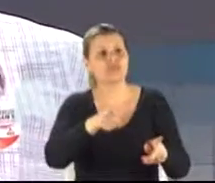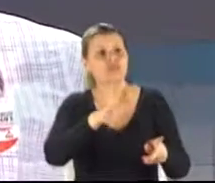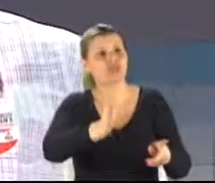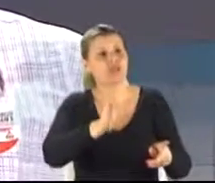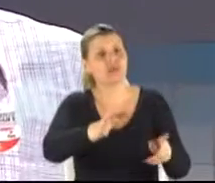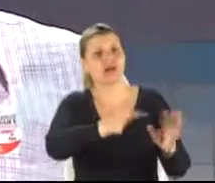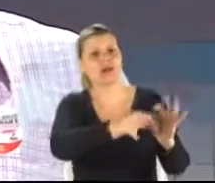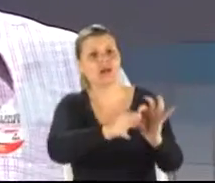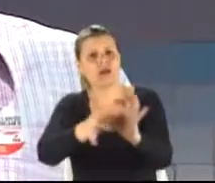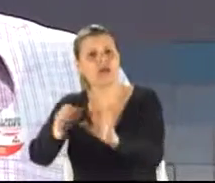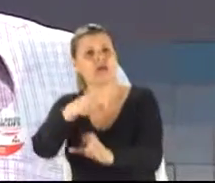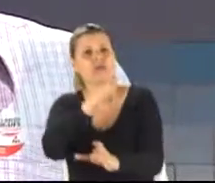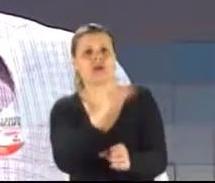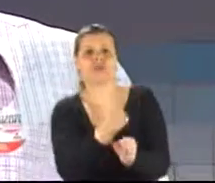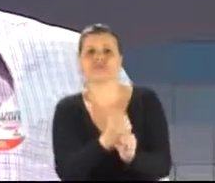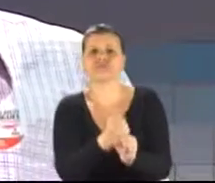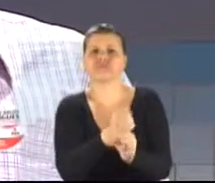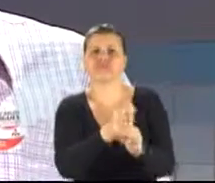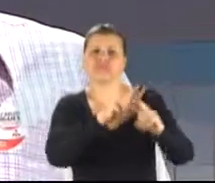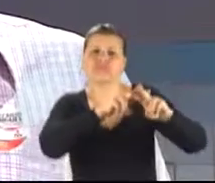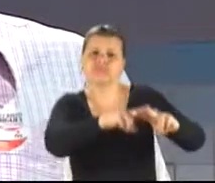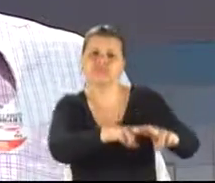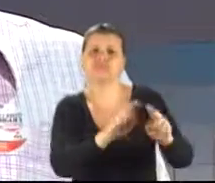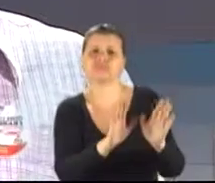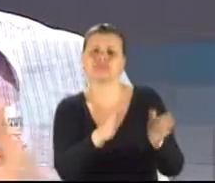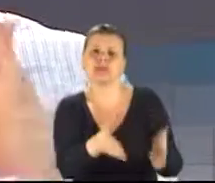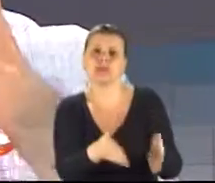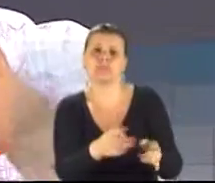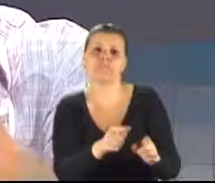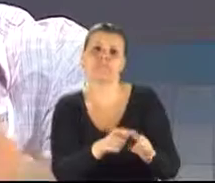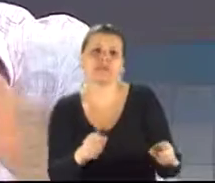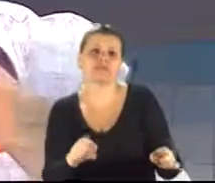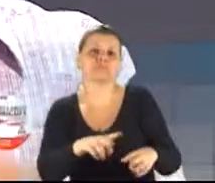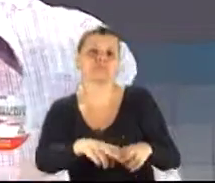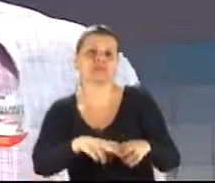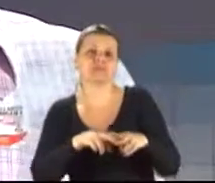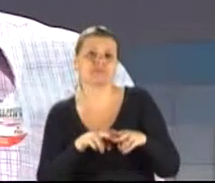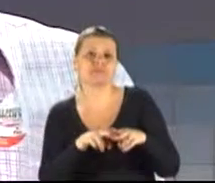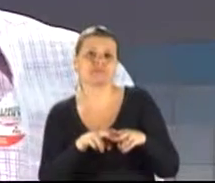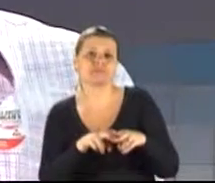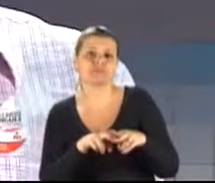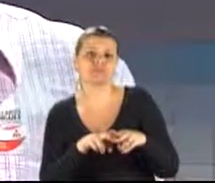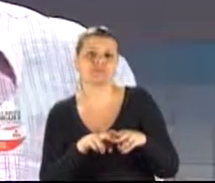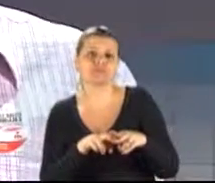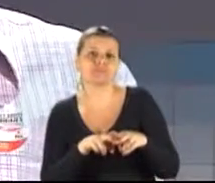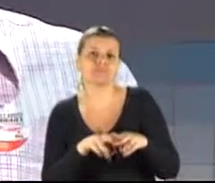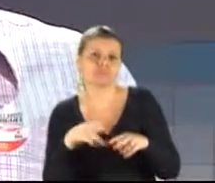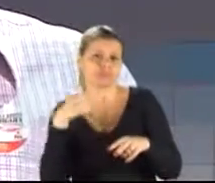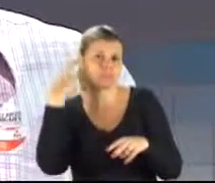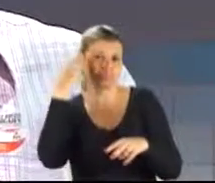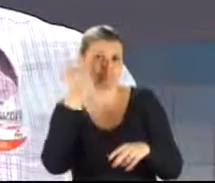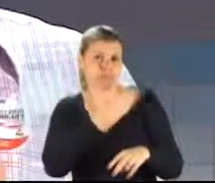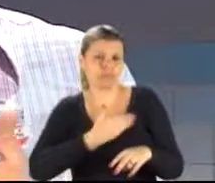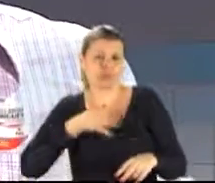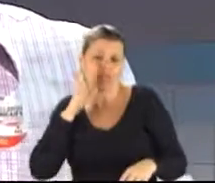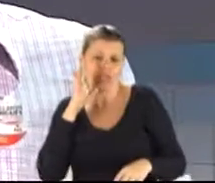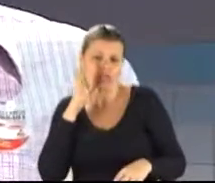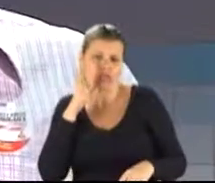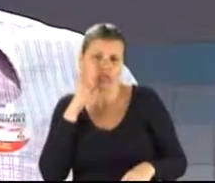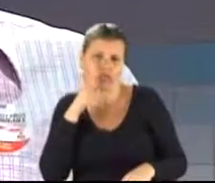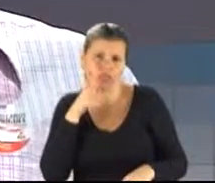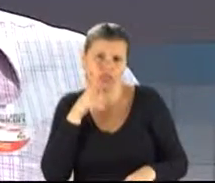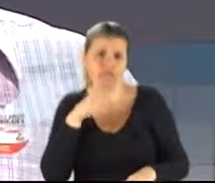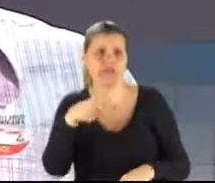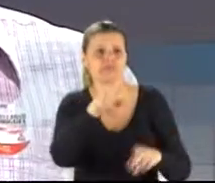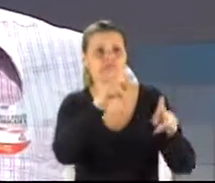pessoas que já pagaram por suas penas e devido a lentidão da nossa política pública ainda penam